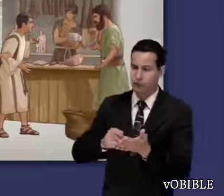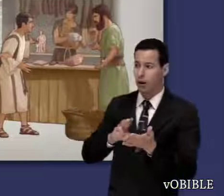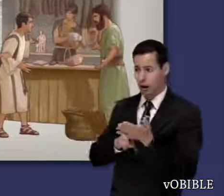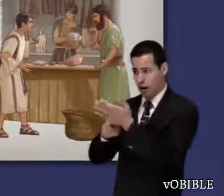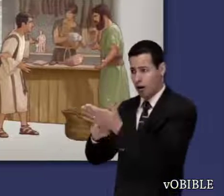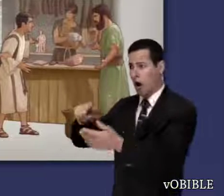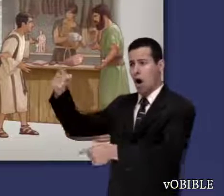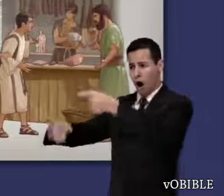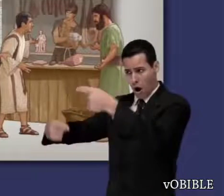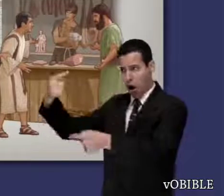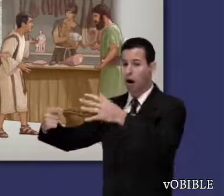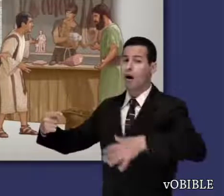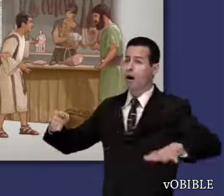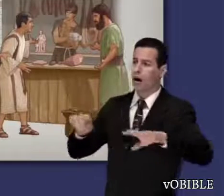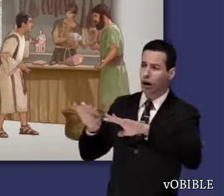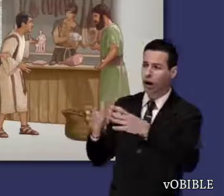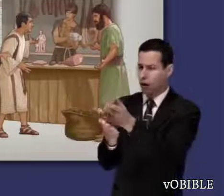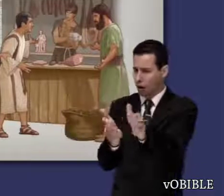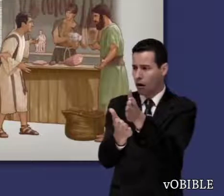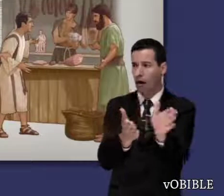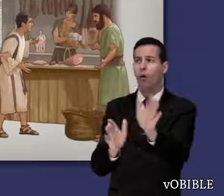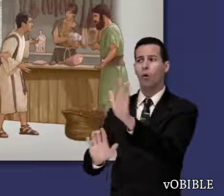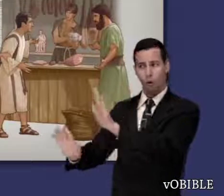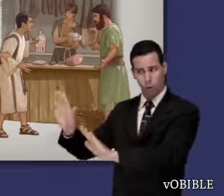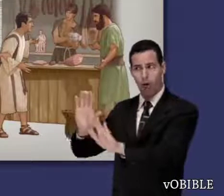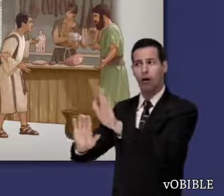nem impedir as pessoas de aceitar as boas novas.